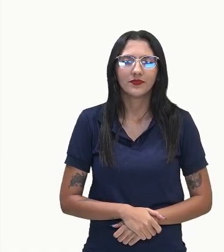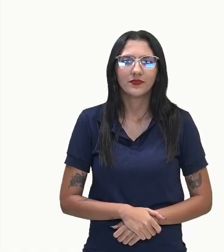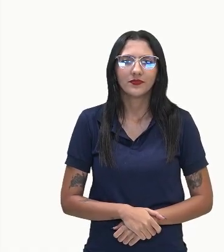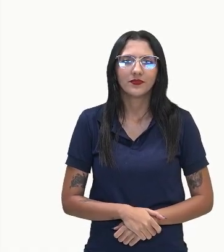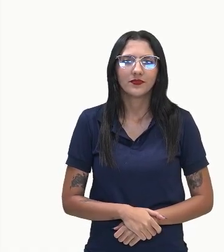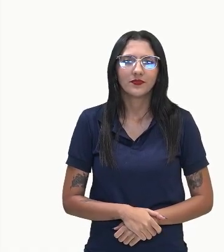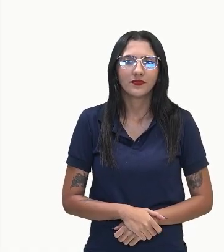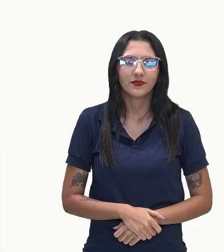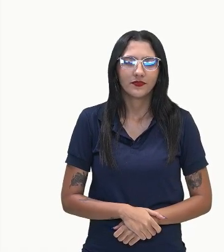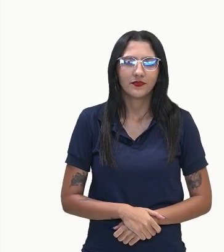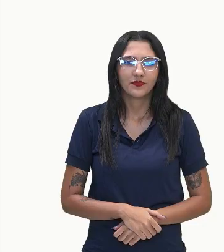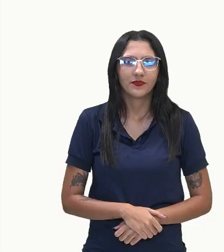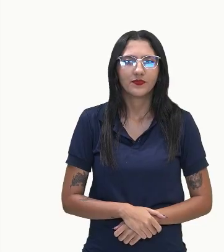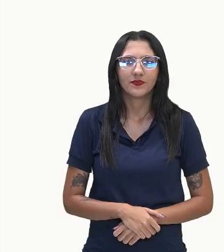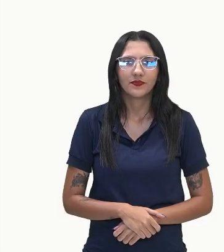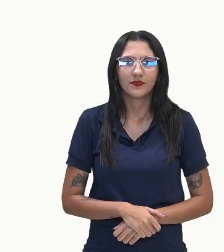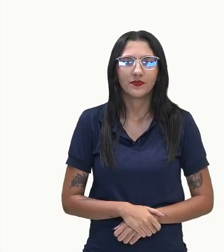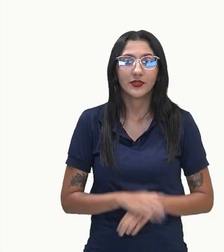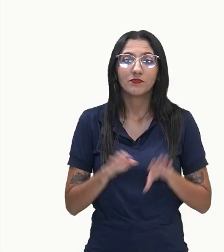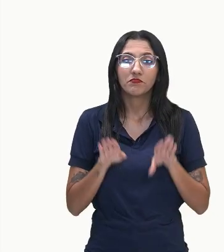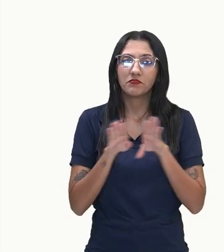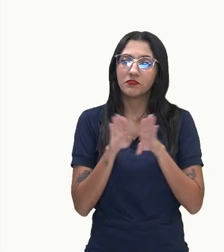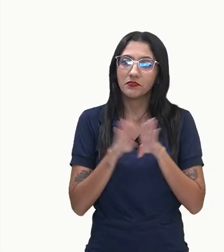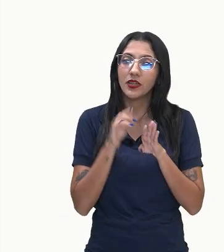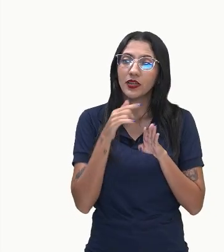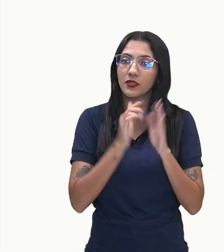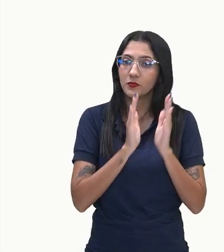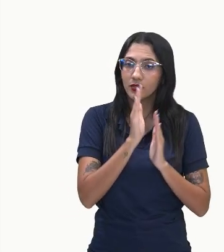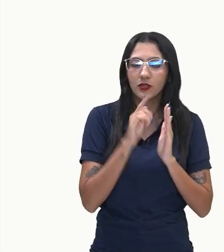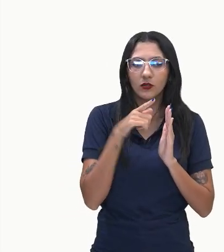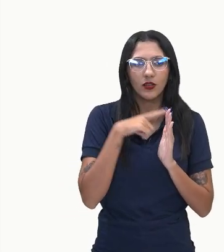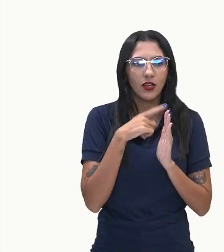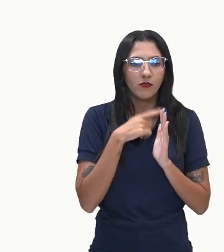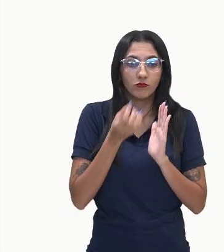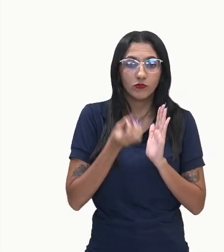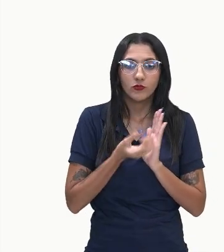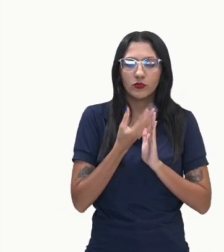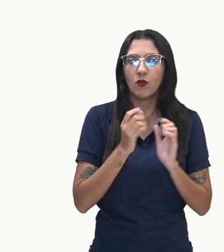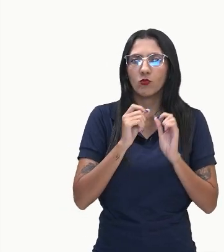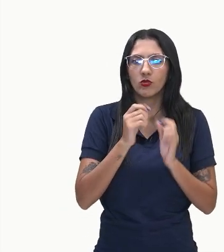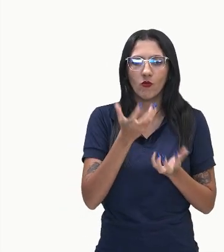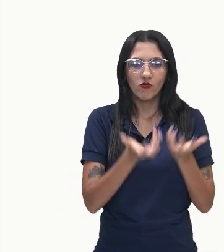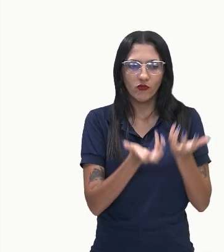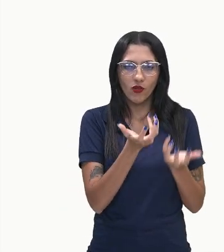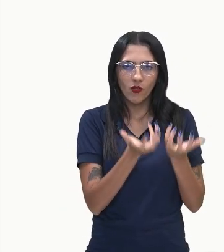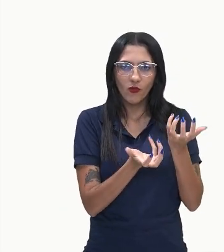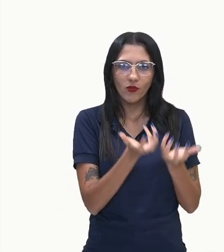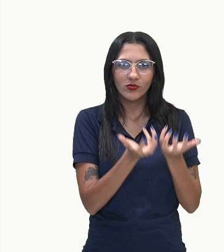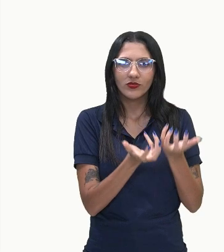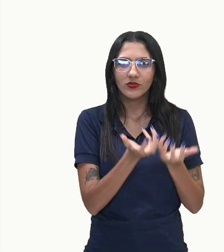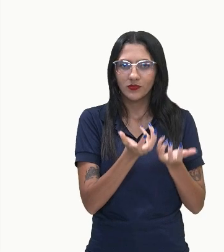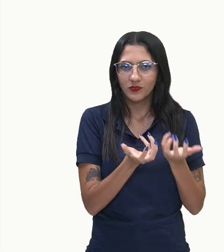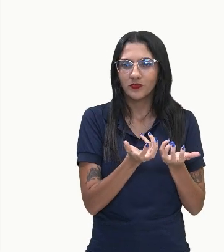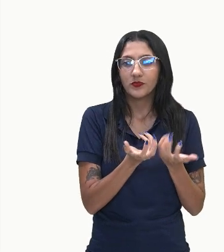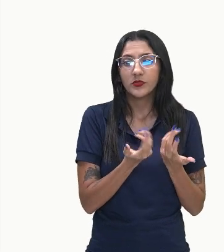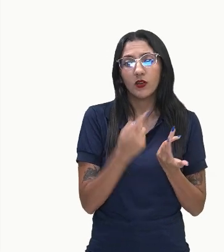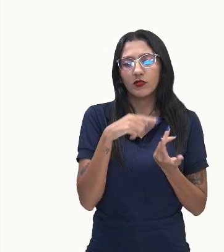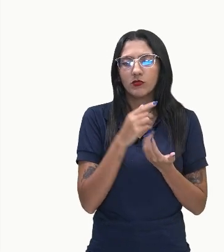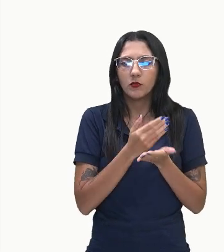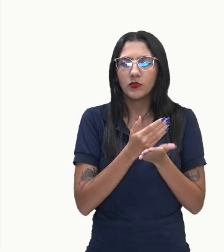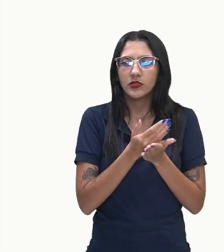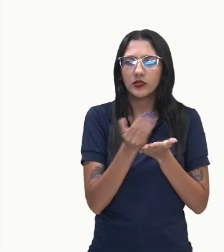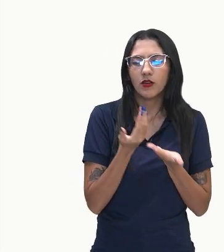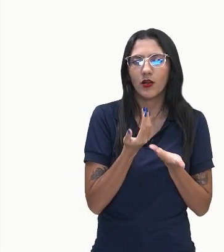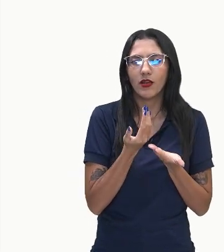Houve também a descoberta do fogo, certo? Onde eles começaram a se esquentar do